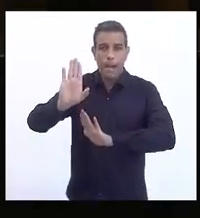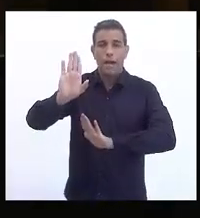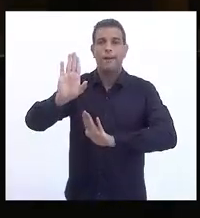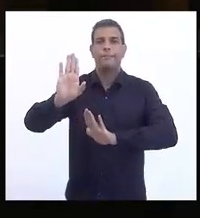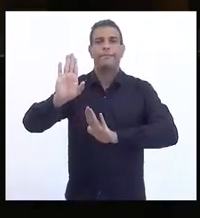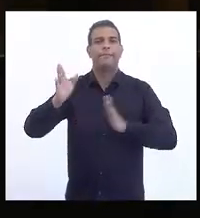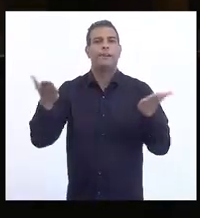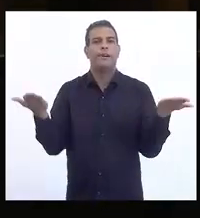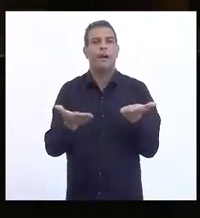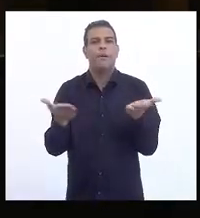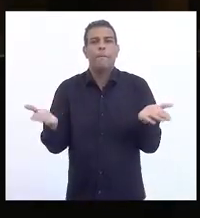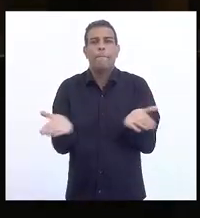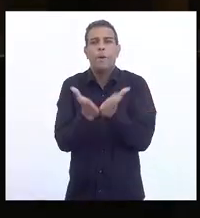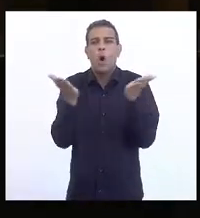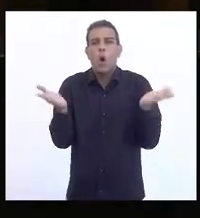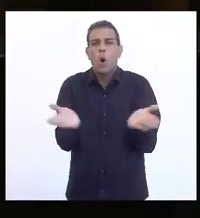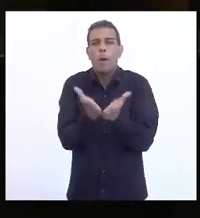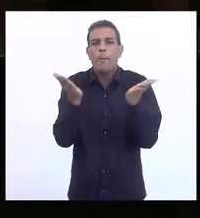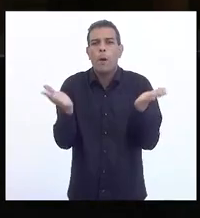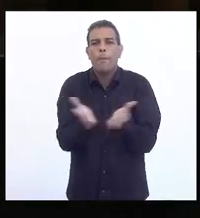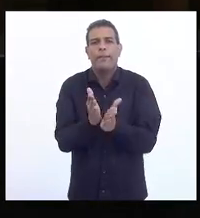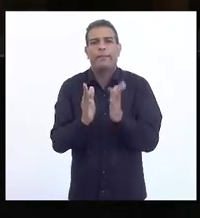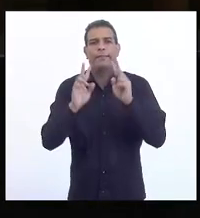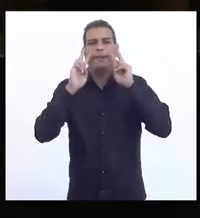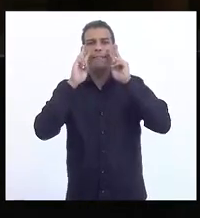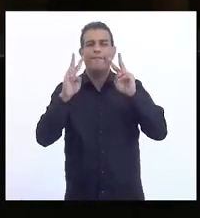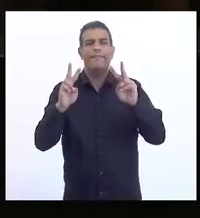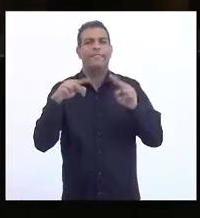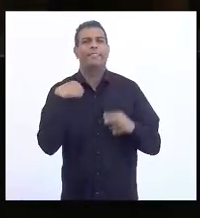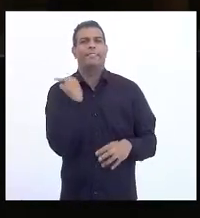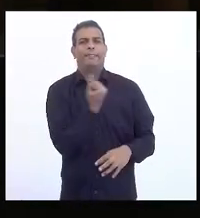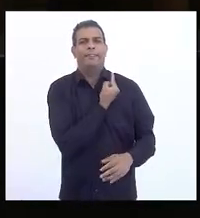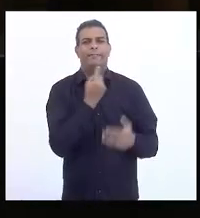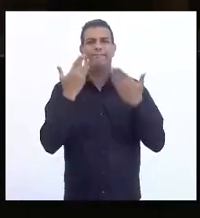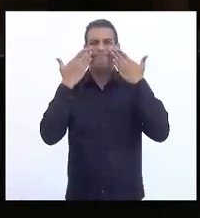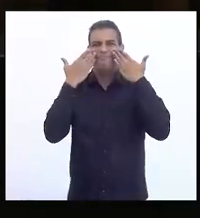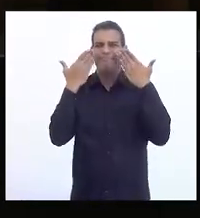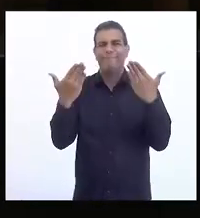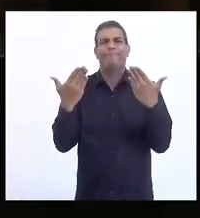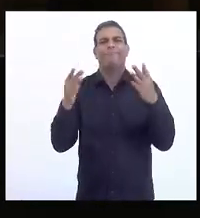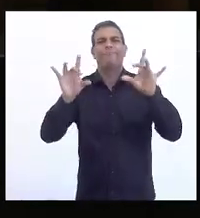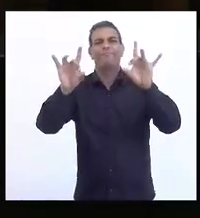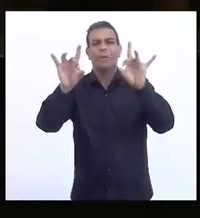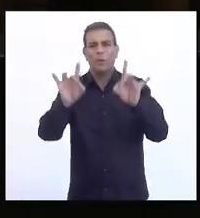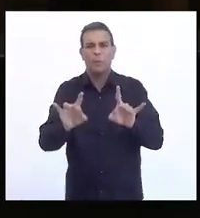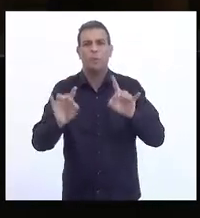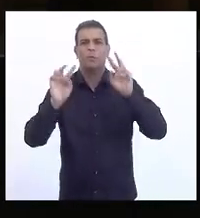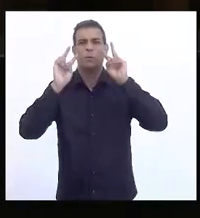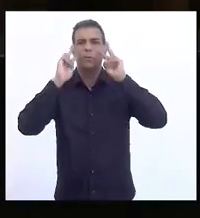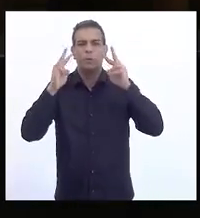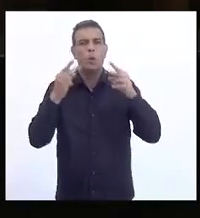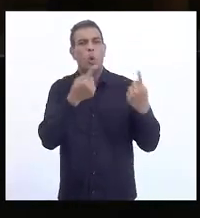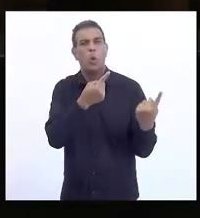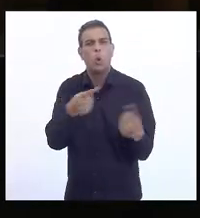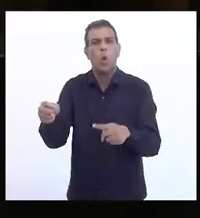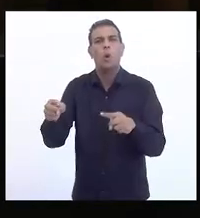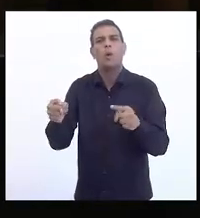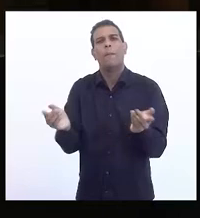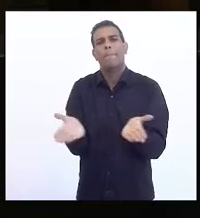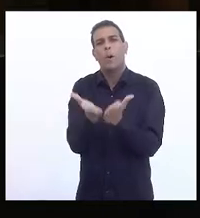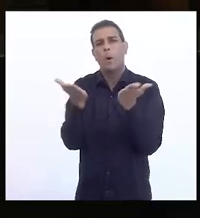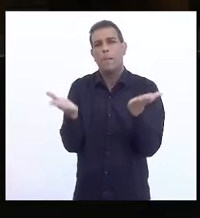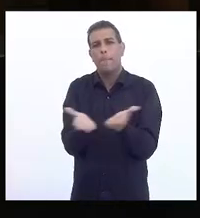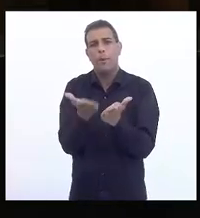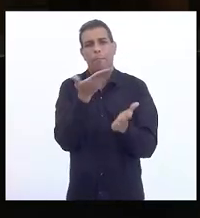da extrema pobreza, e ela é visível. Nós, à frente da Comissão Especial de Enfrentamento à Miséria e Combate à